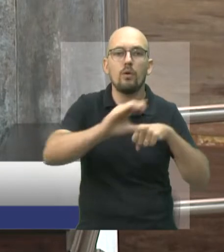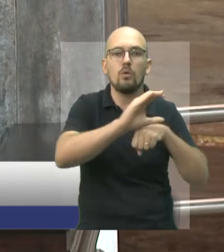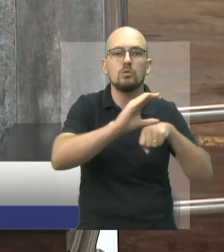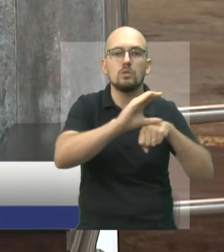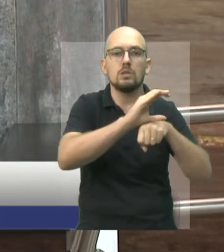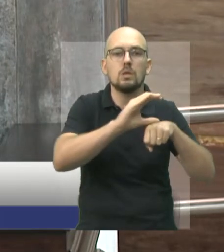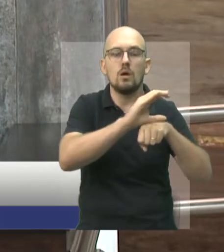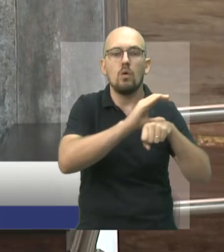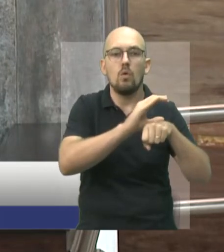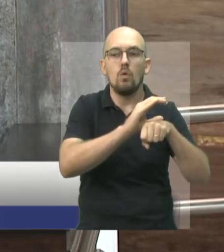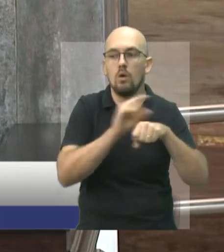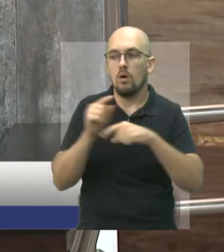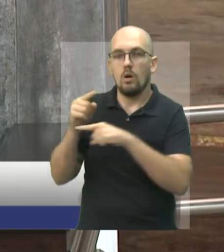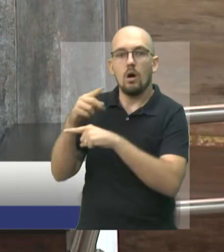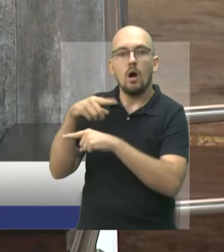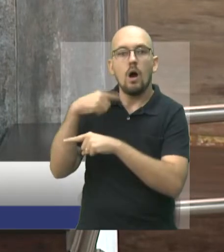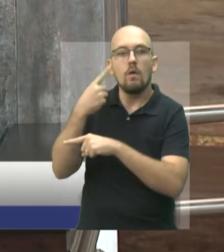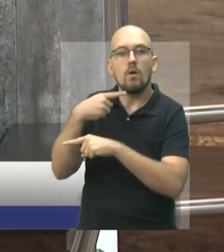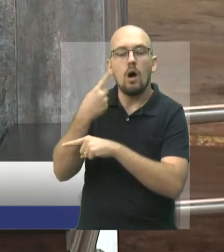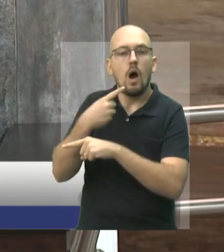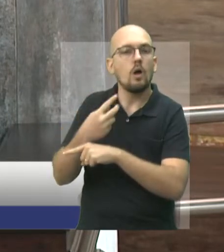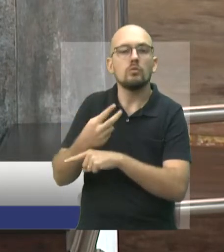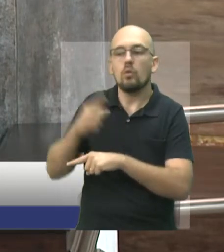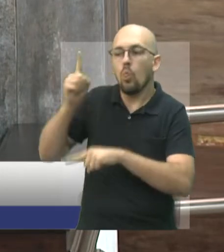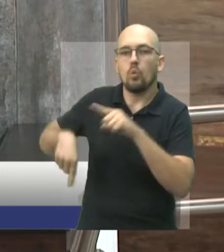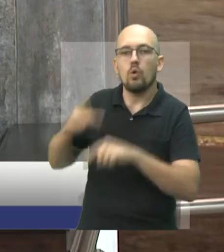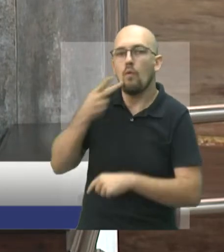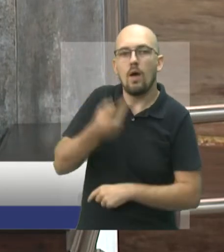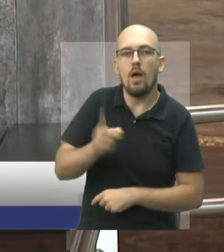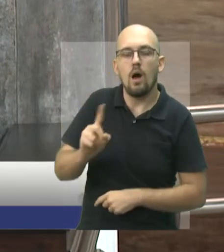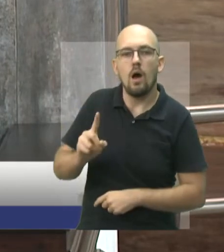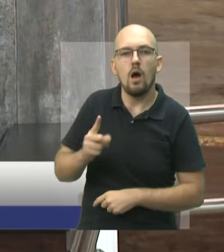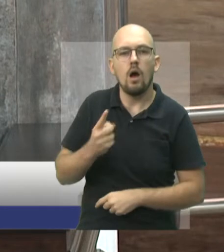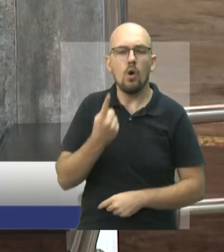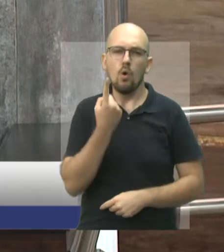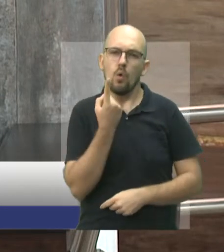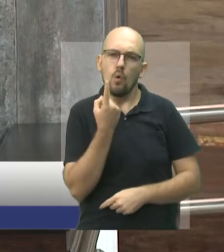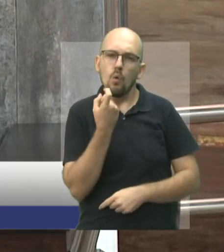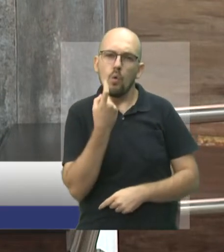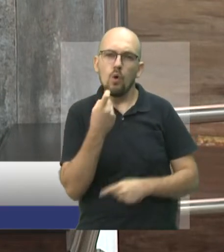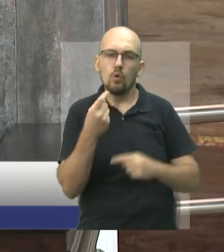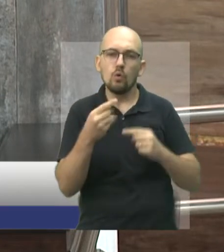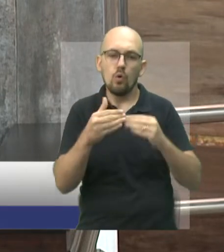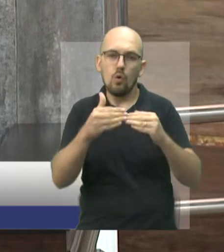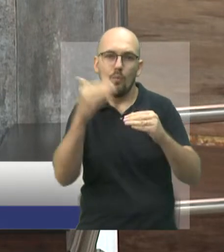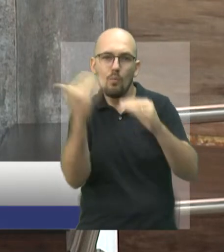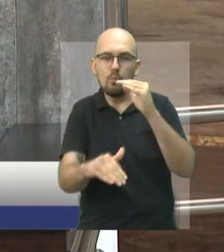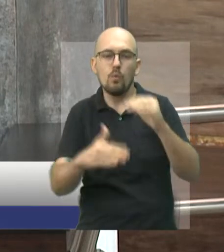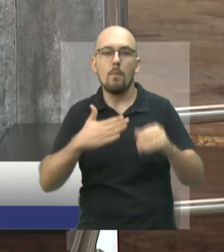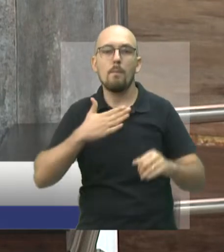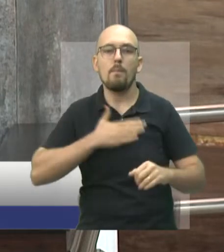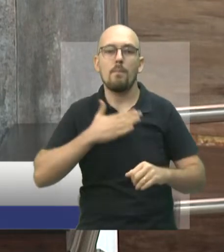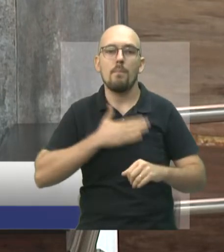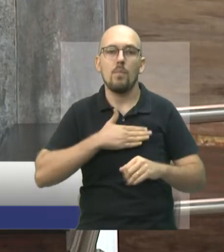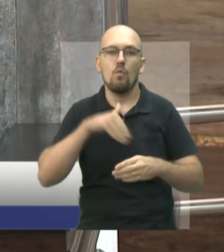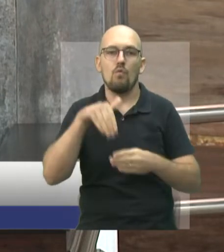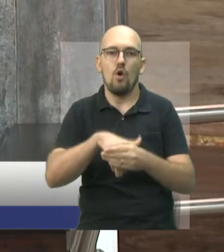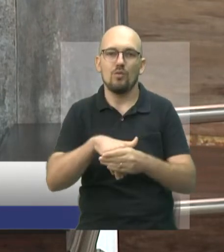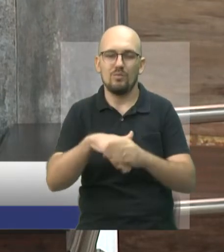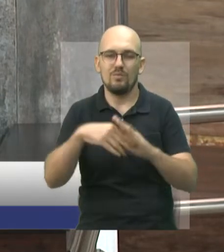os jurídicos da casa dizerem. E o único voto contrário foi o meu, que foi o projeto aí